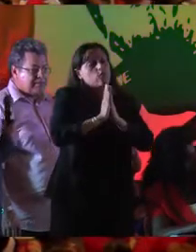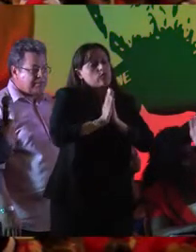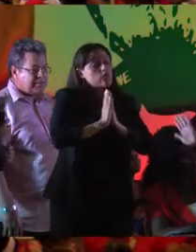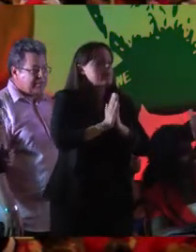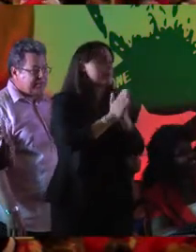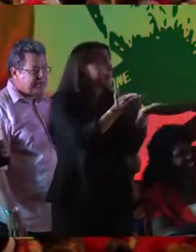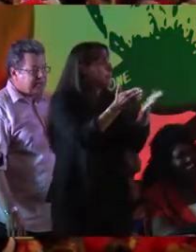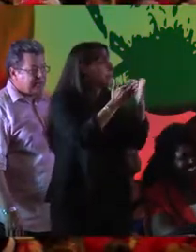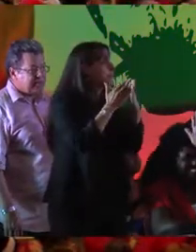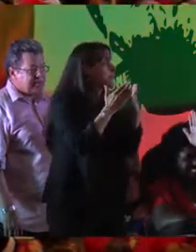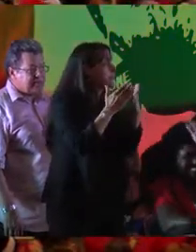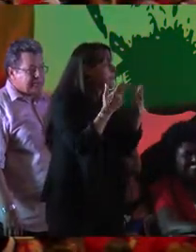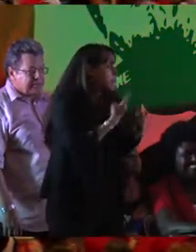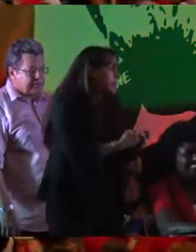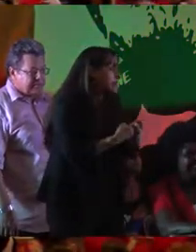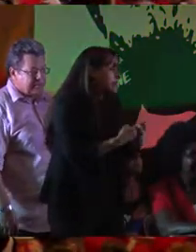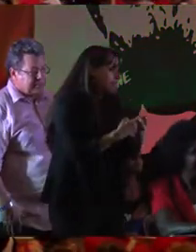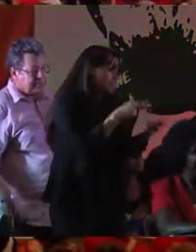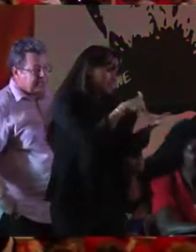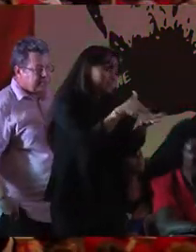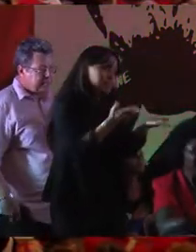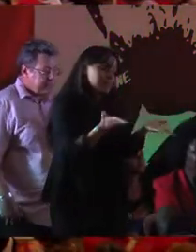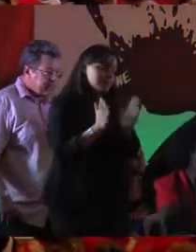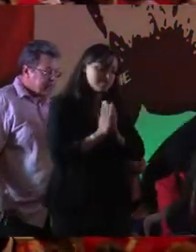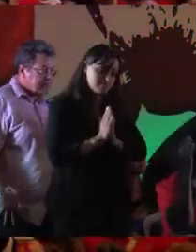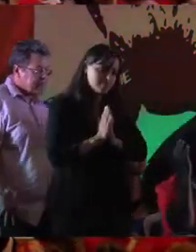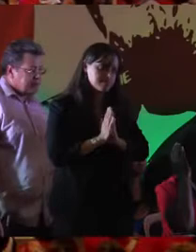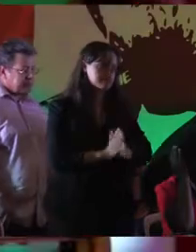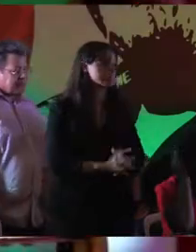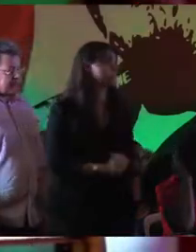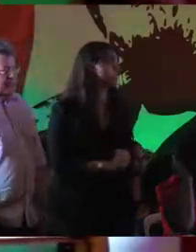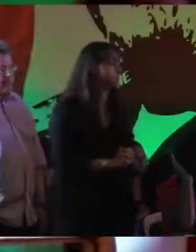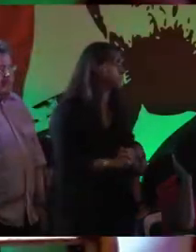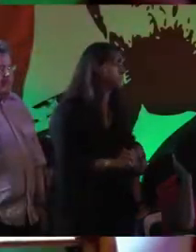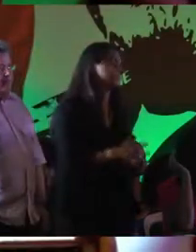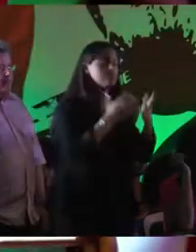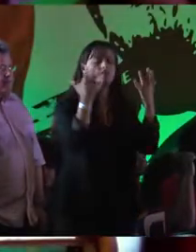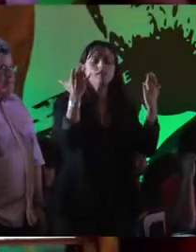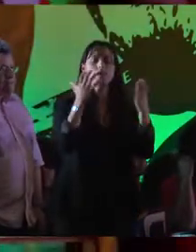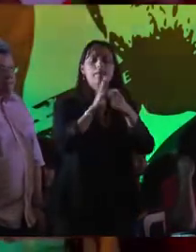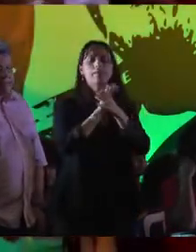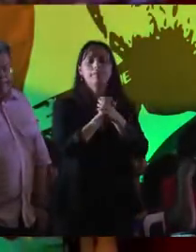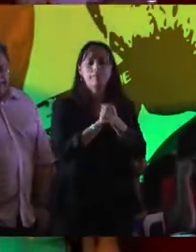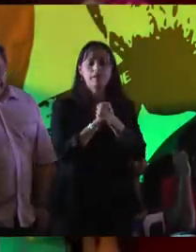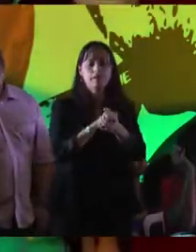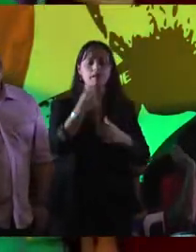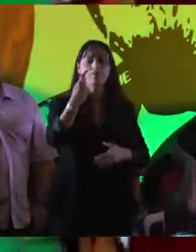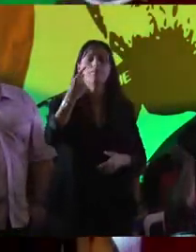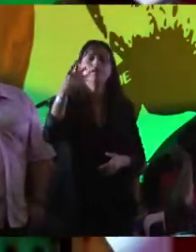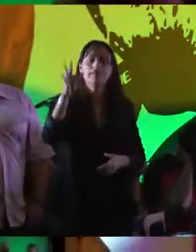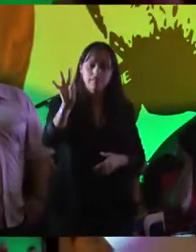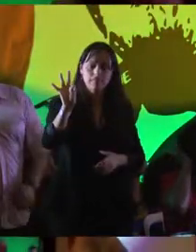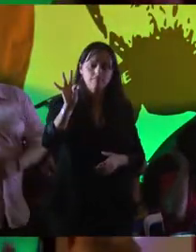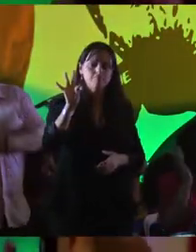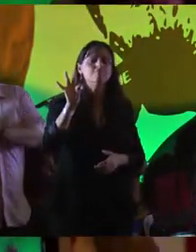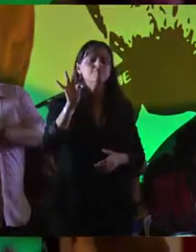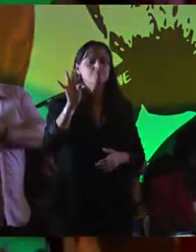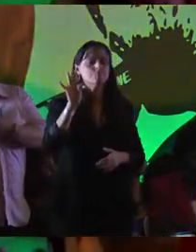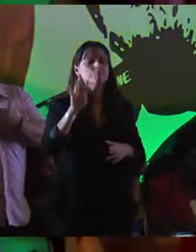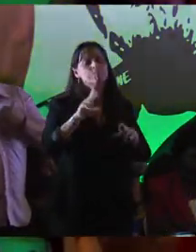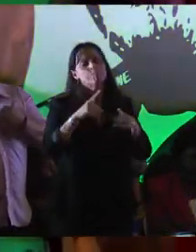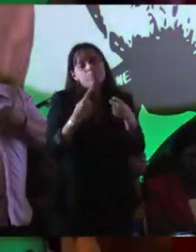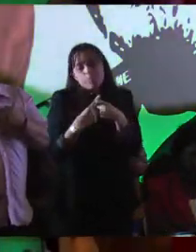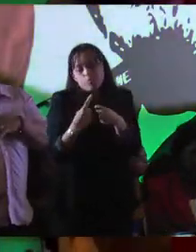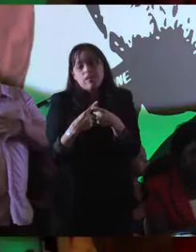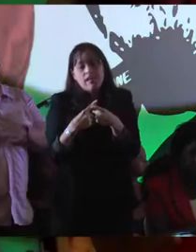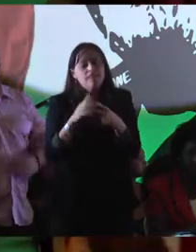vez paciência em relação às pessoas que estão de pé. Obrigado, Maria. Quero parabenizar o Partido dos Trabalhadores pelos seus